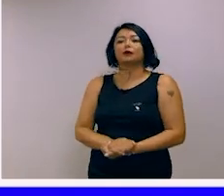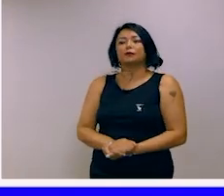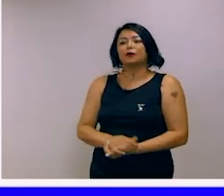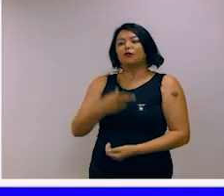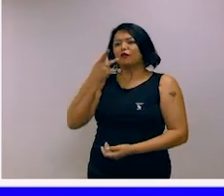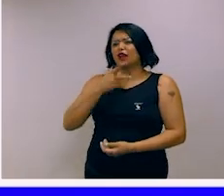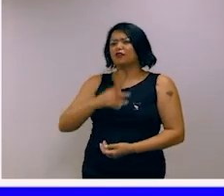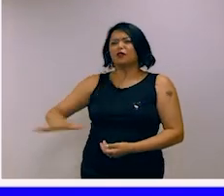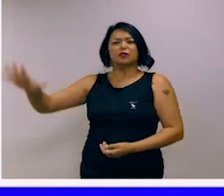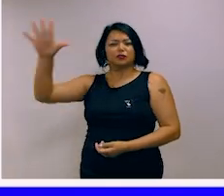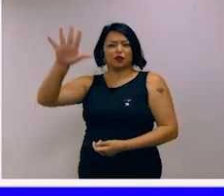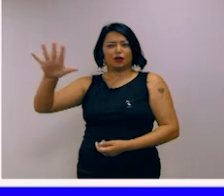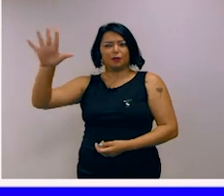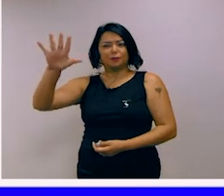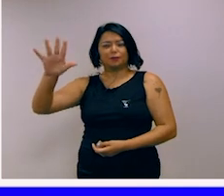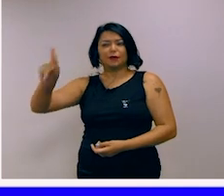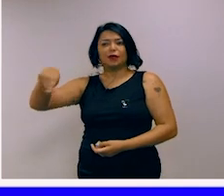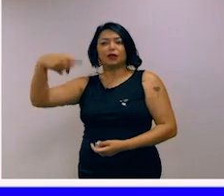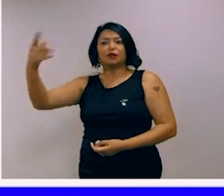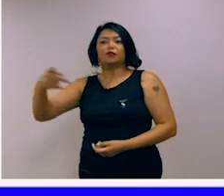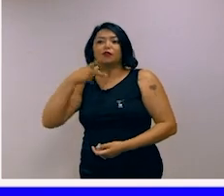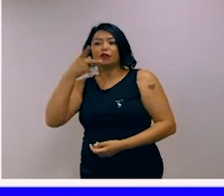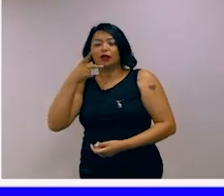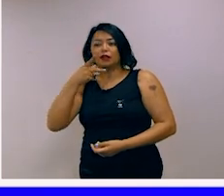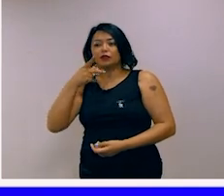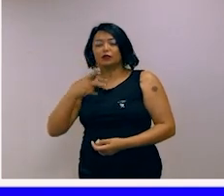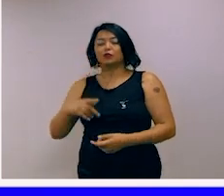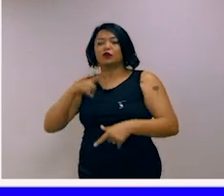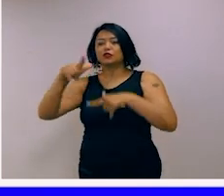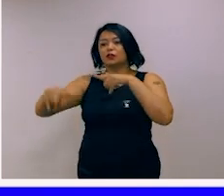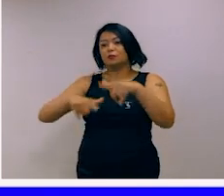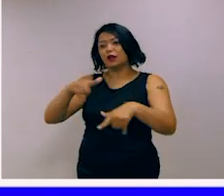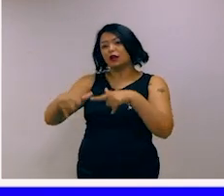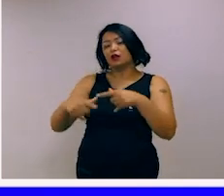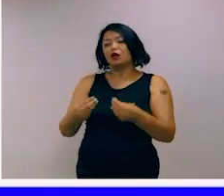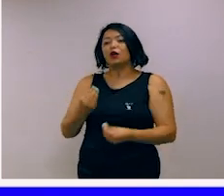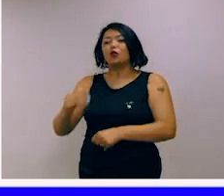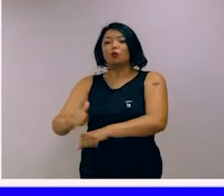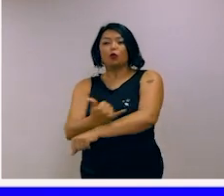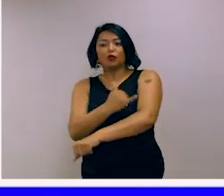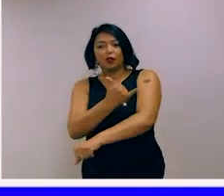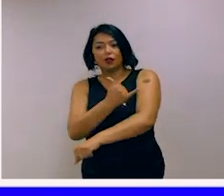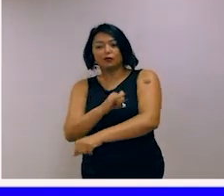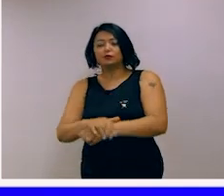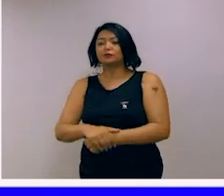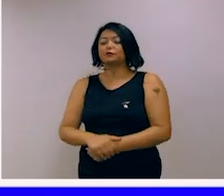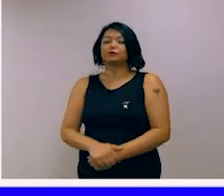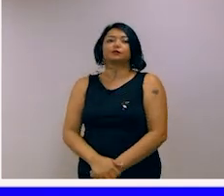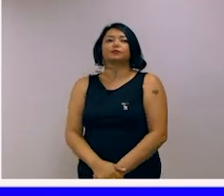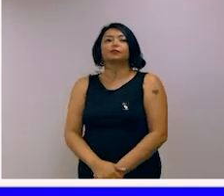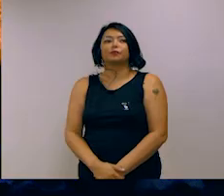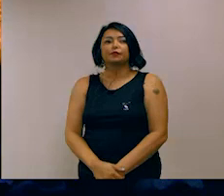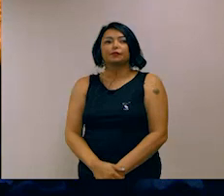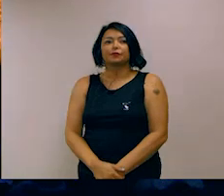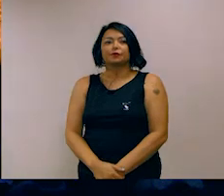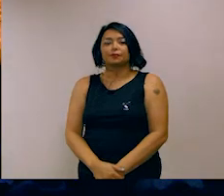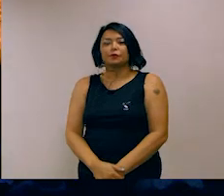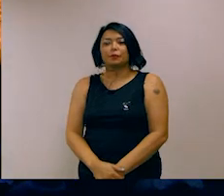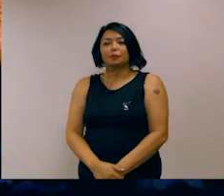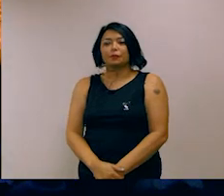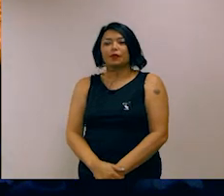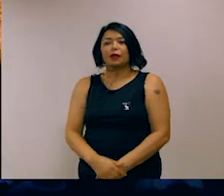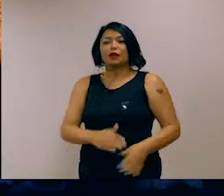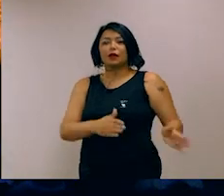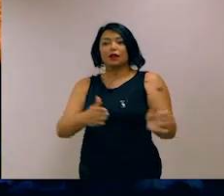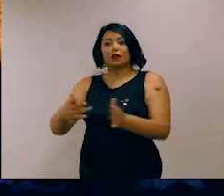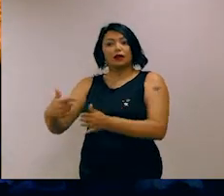geral. E depois vamos falar sobre o nosso trabalho, o nosso modelo, mais detalhes. E na segunda parte